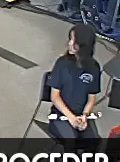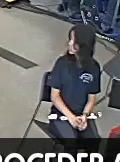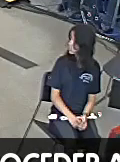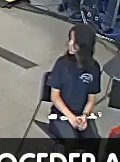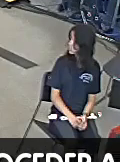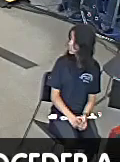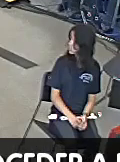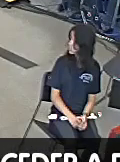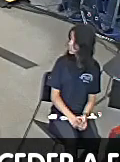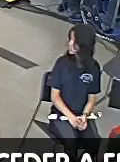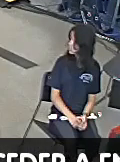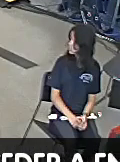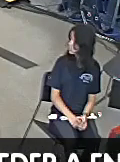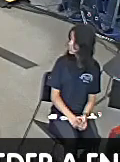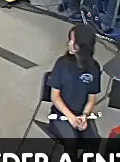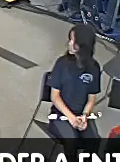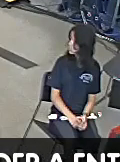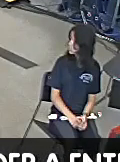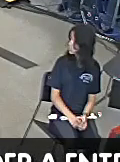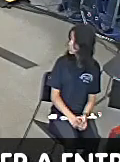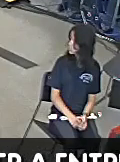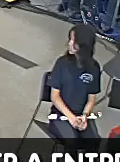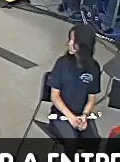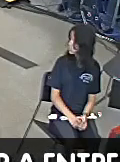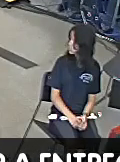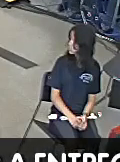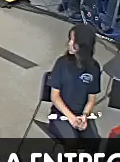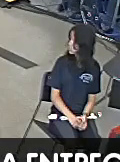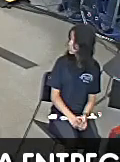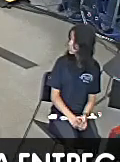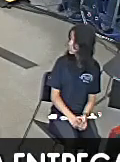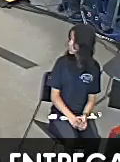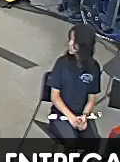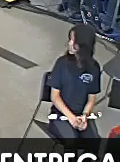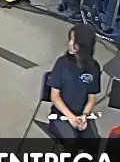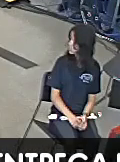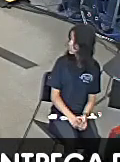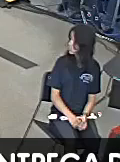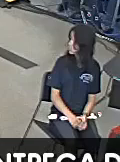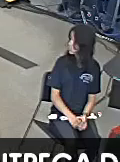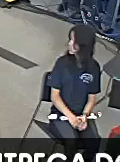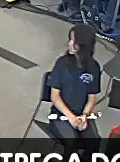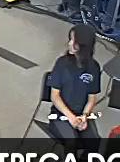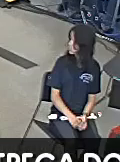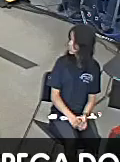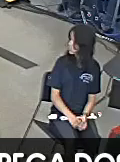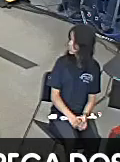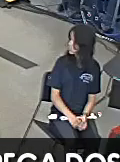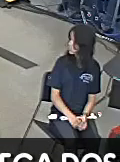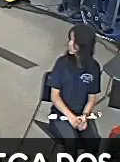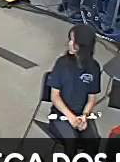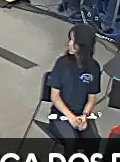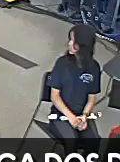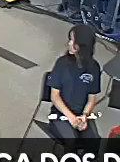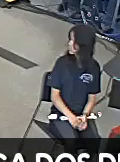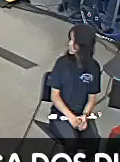vezes alargadas pela força do poder e dos